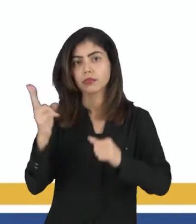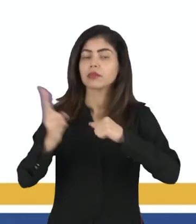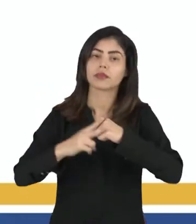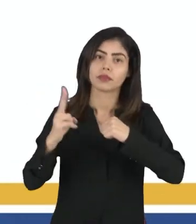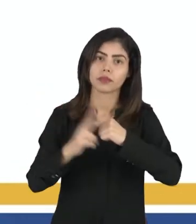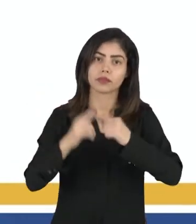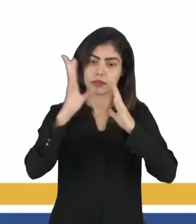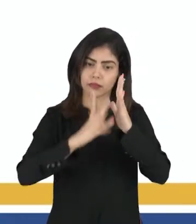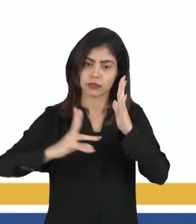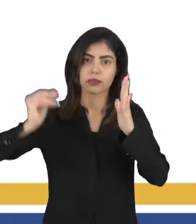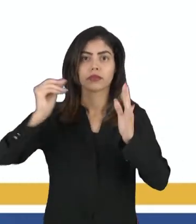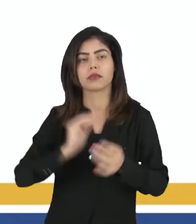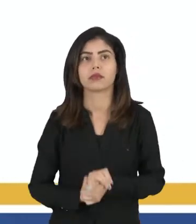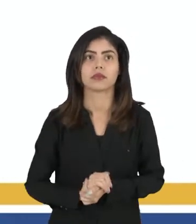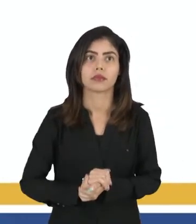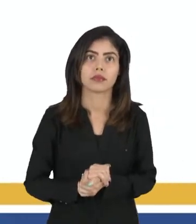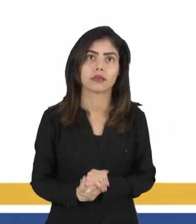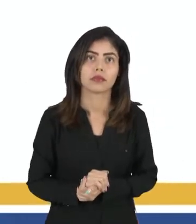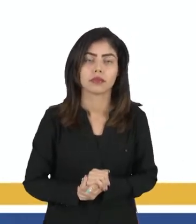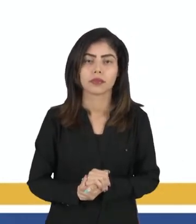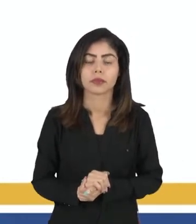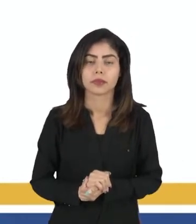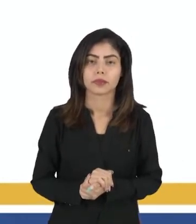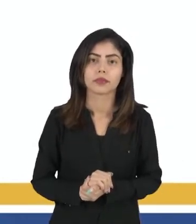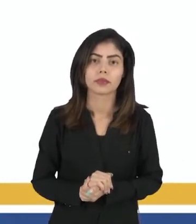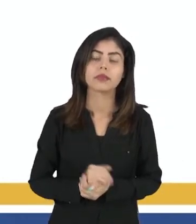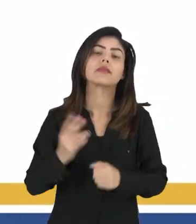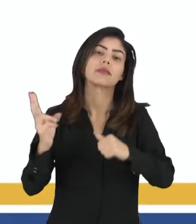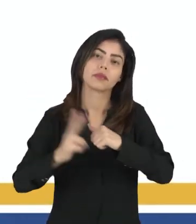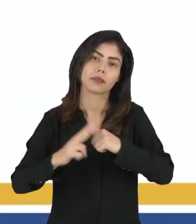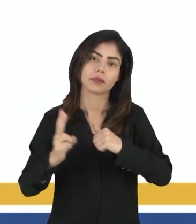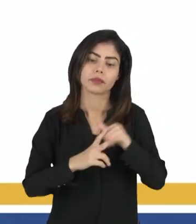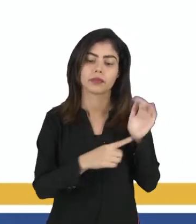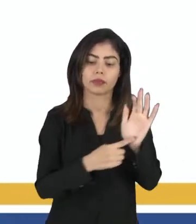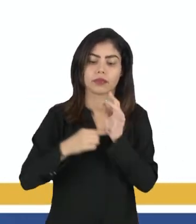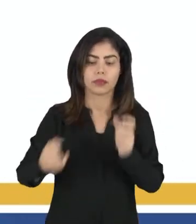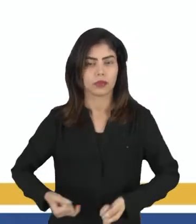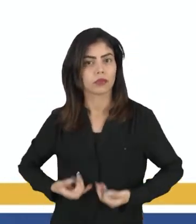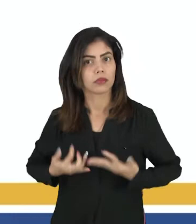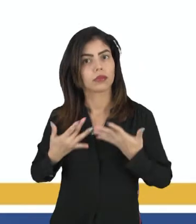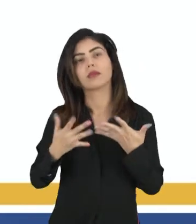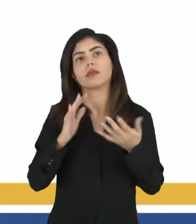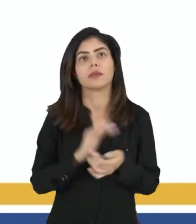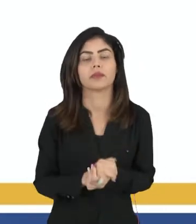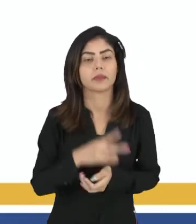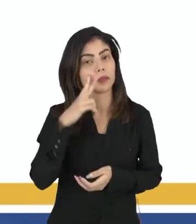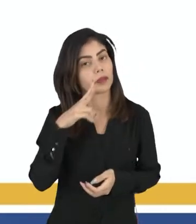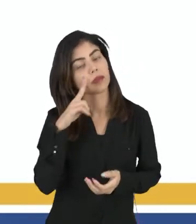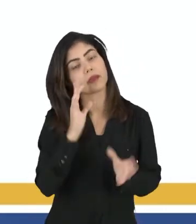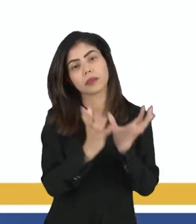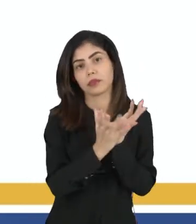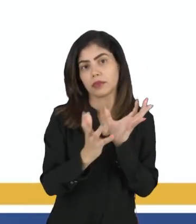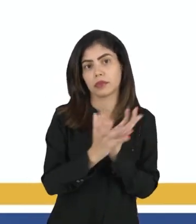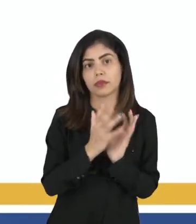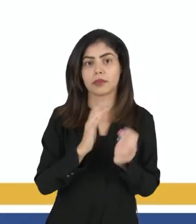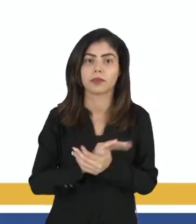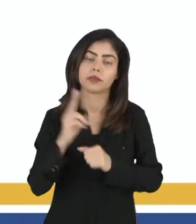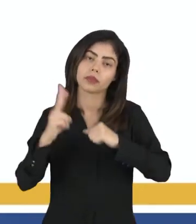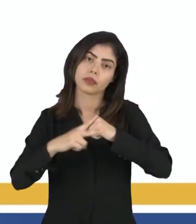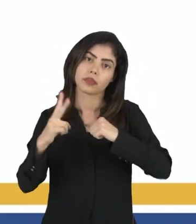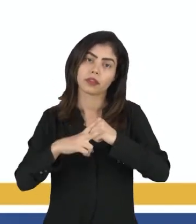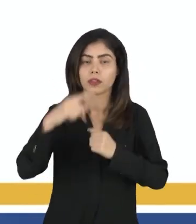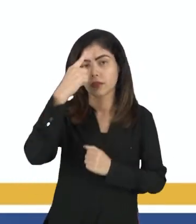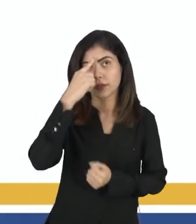verbos refletivos e verbos que demonstram emoção, tá? Vamos ver o grupo. Verbos